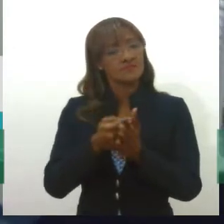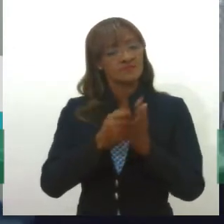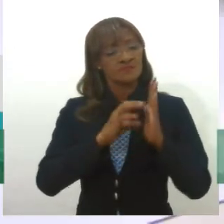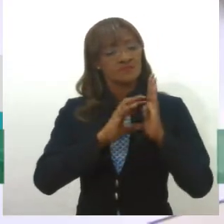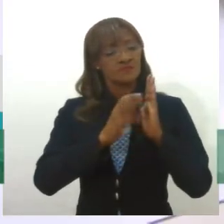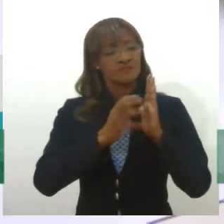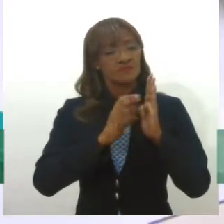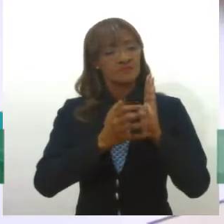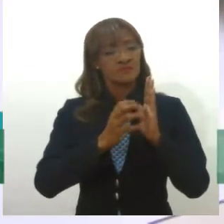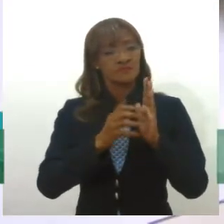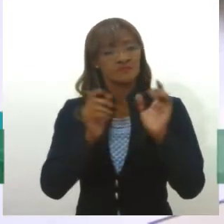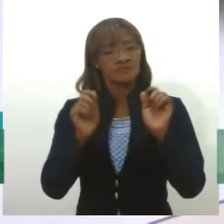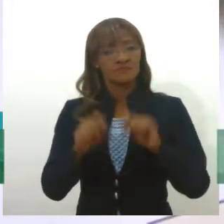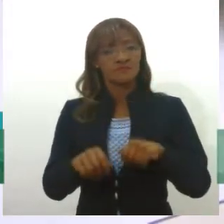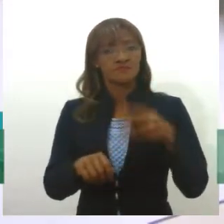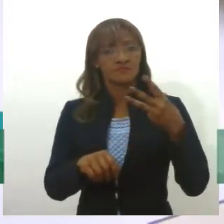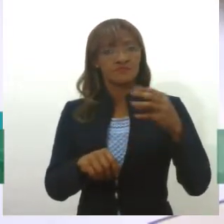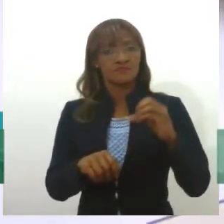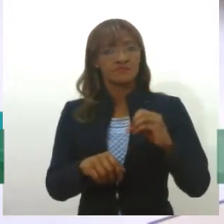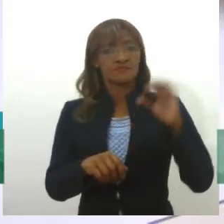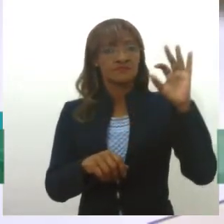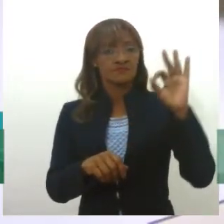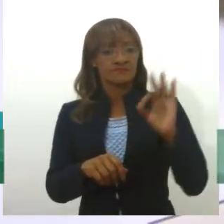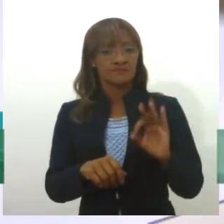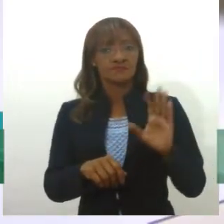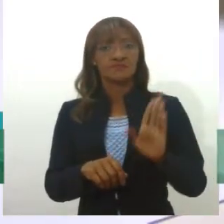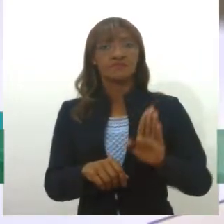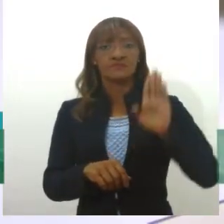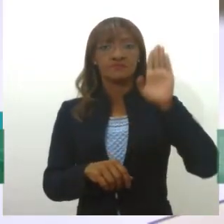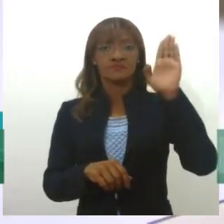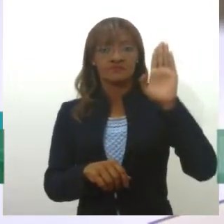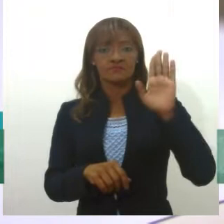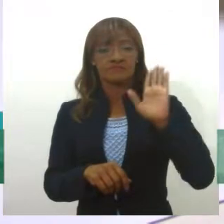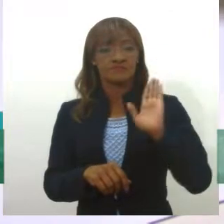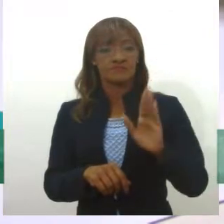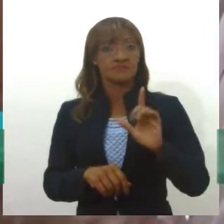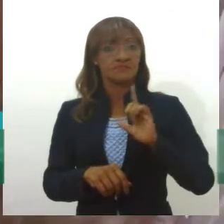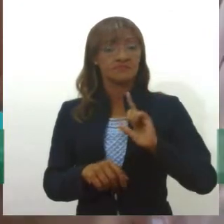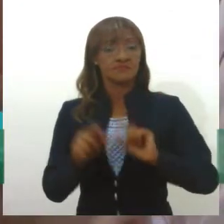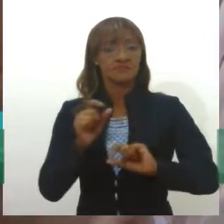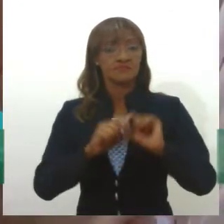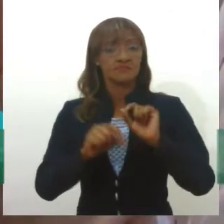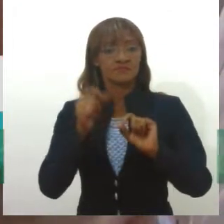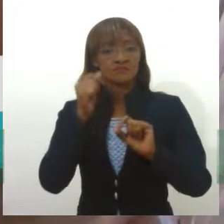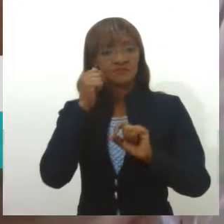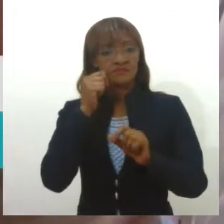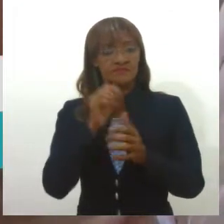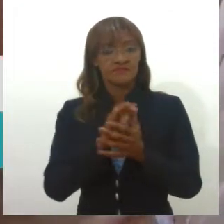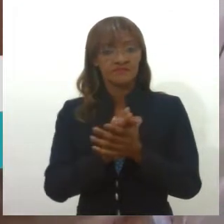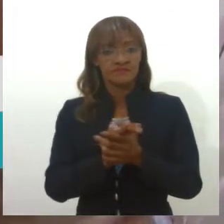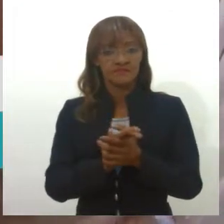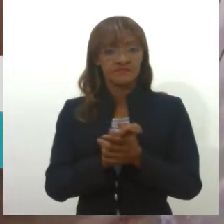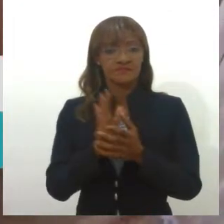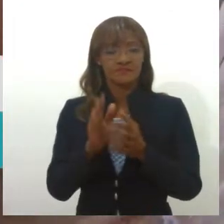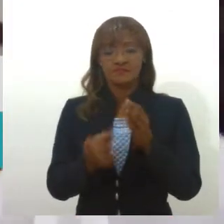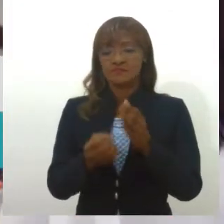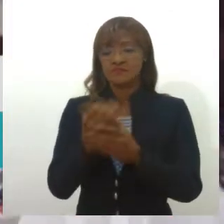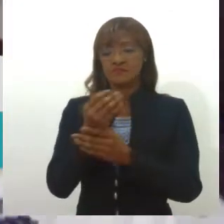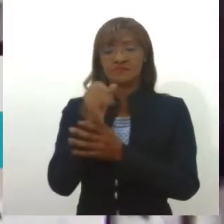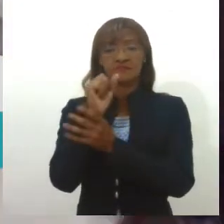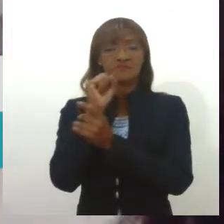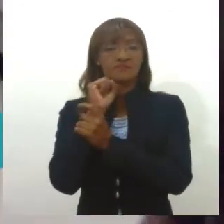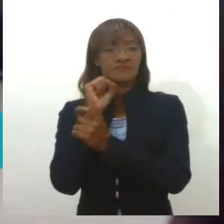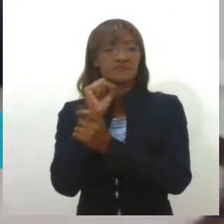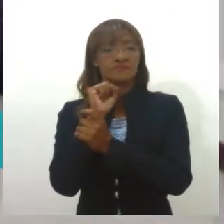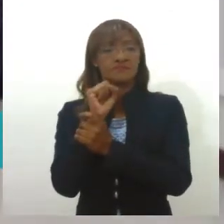registrar pelo menos 30% de candidatos de cada sexo para concorrer nas eleições. Essa norma foi criada para garantir uma